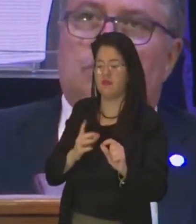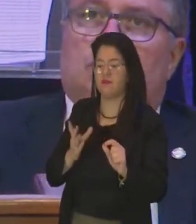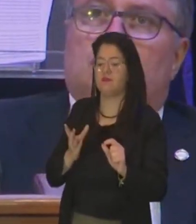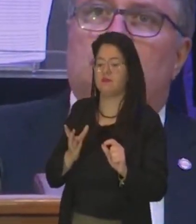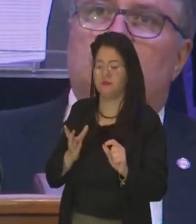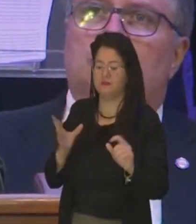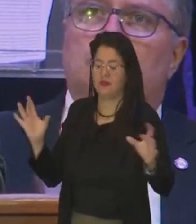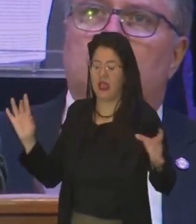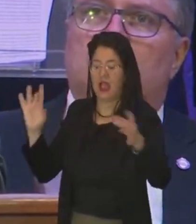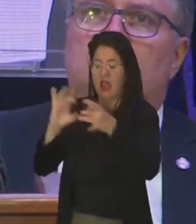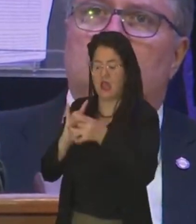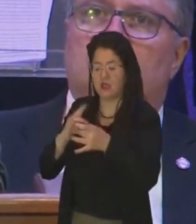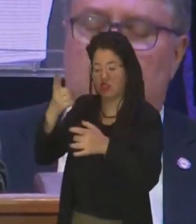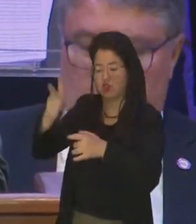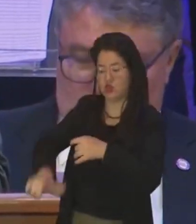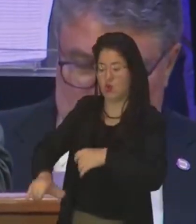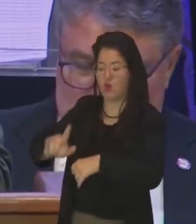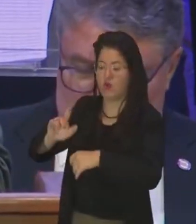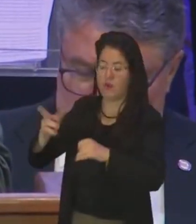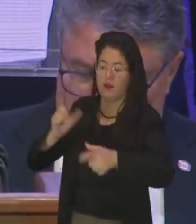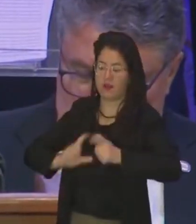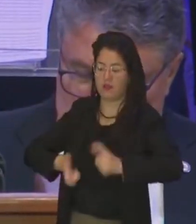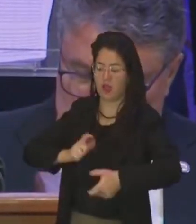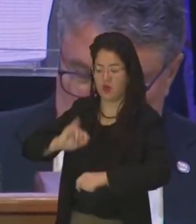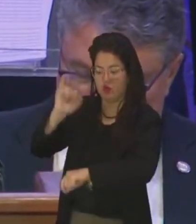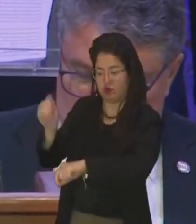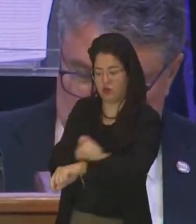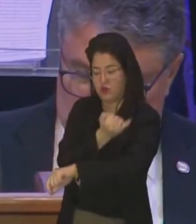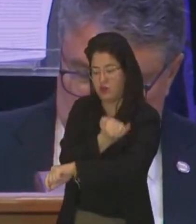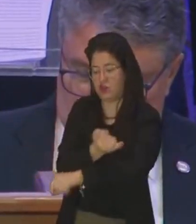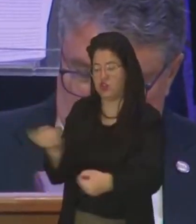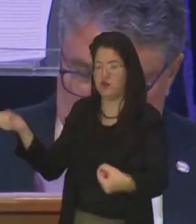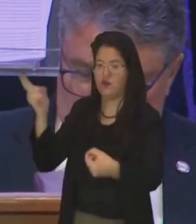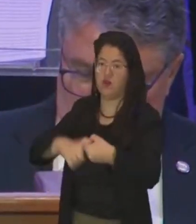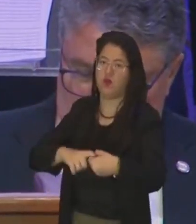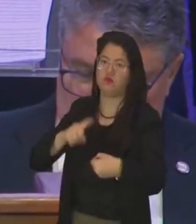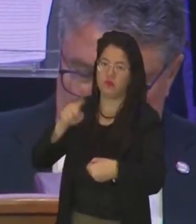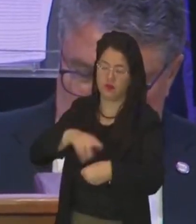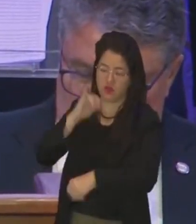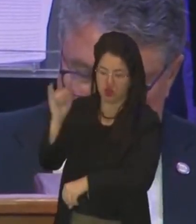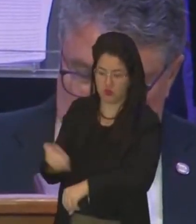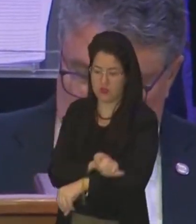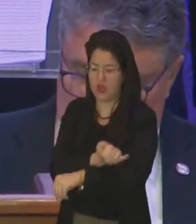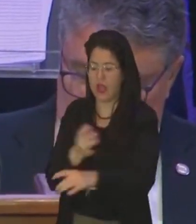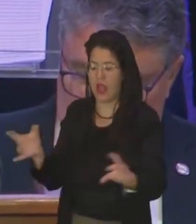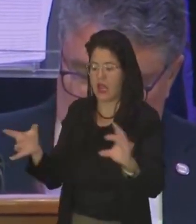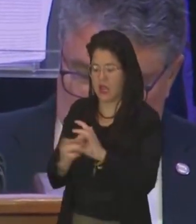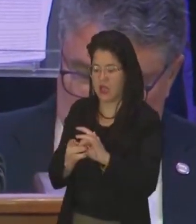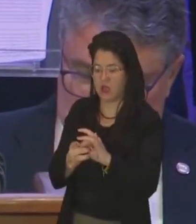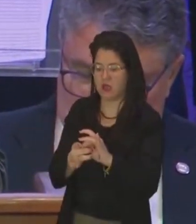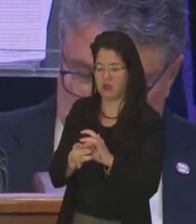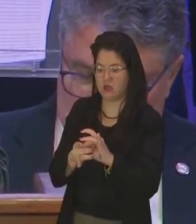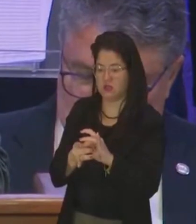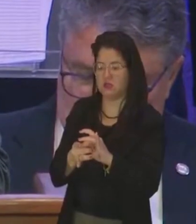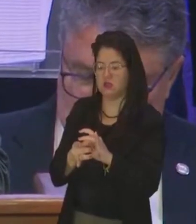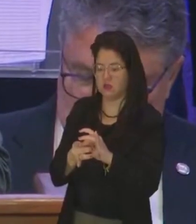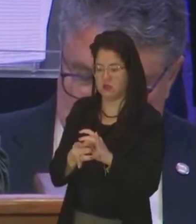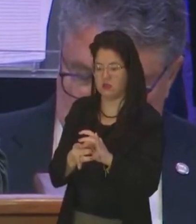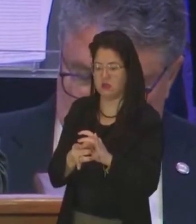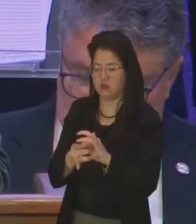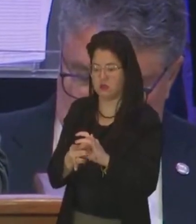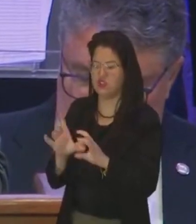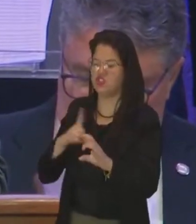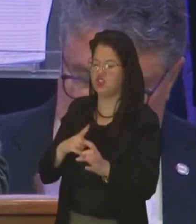volta para Israel, para Jerusalém, na verdade de volta para Jerusalém, não é? Ela tinha sido roubada